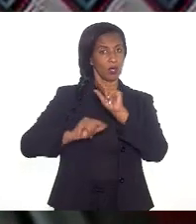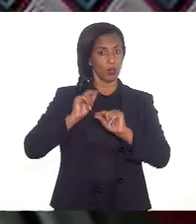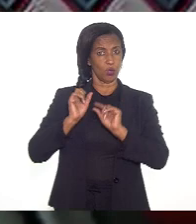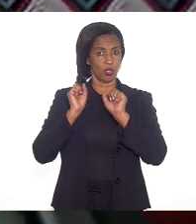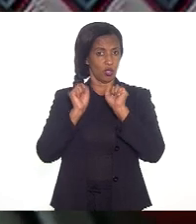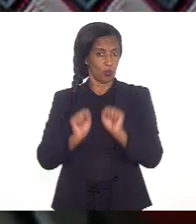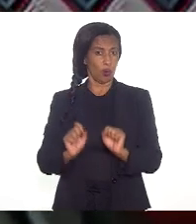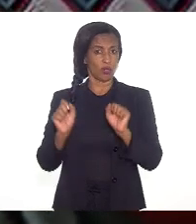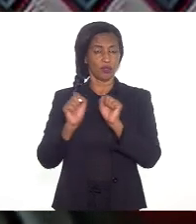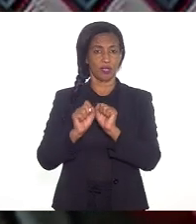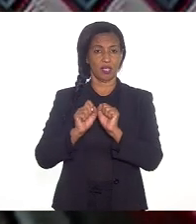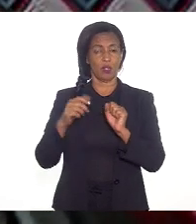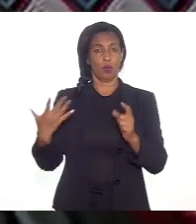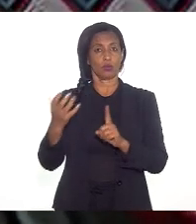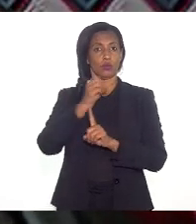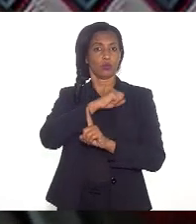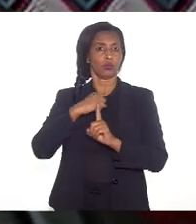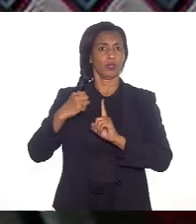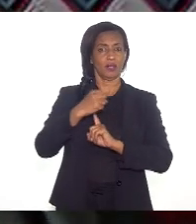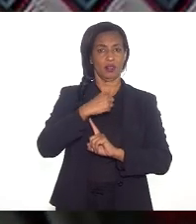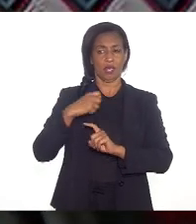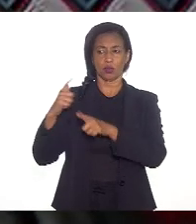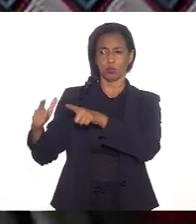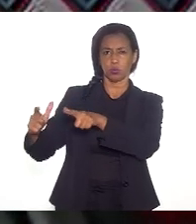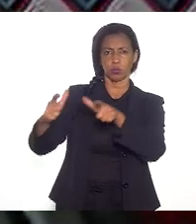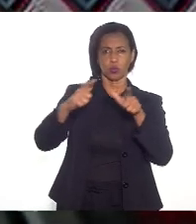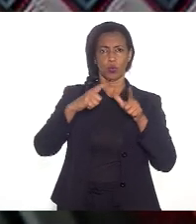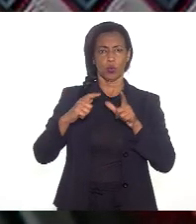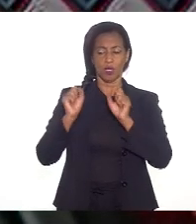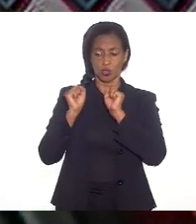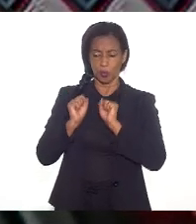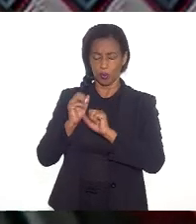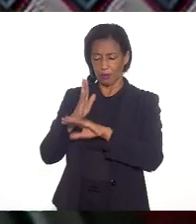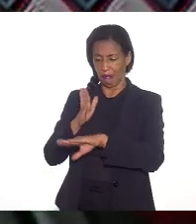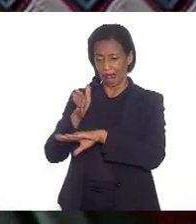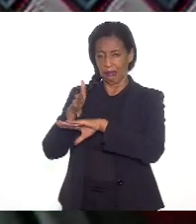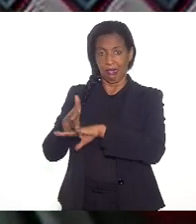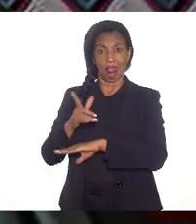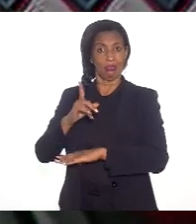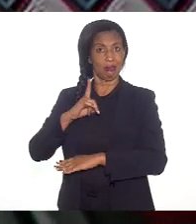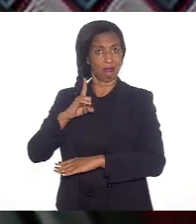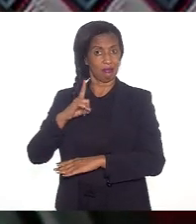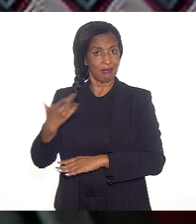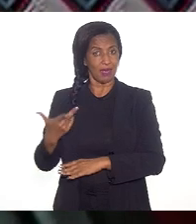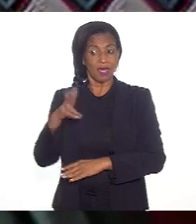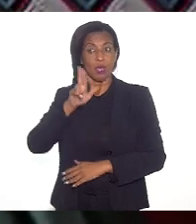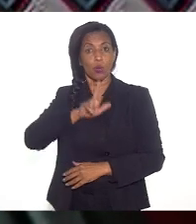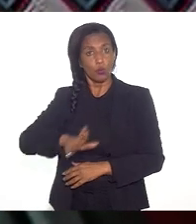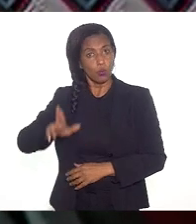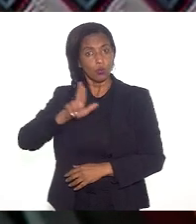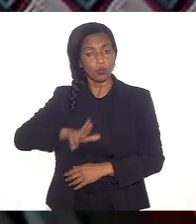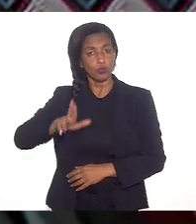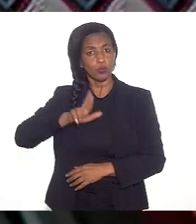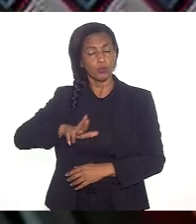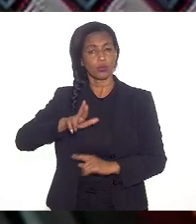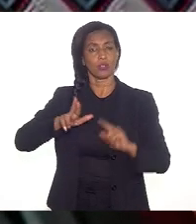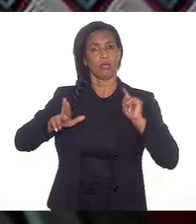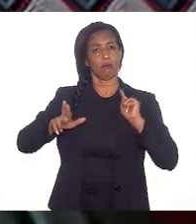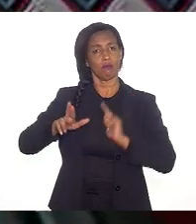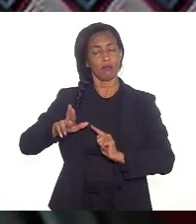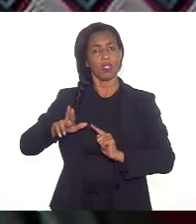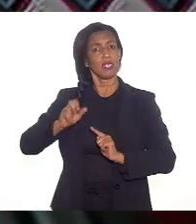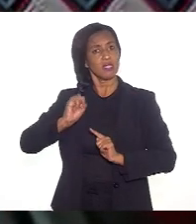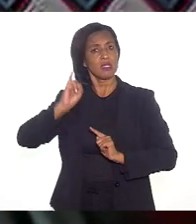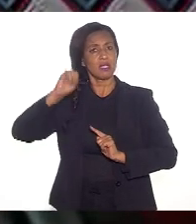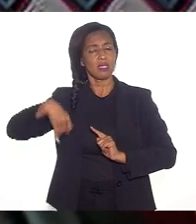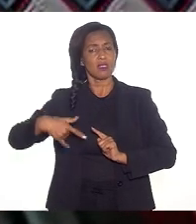fazer enquanto sociedade, nos lugares de poder que a gente ocupa, é tentar usar, né,